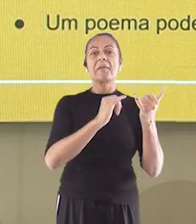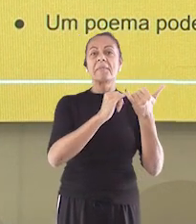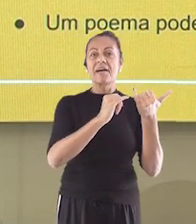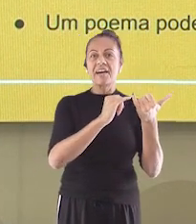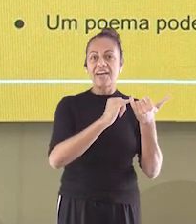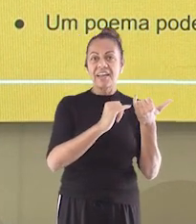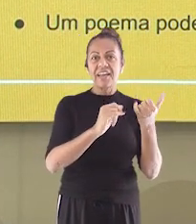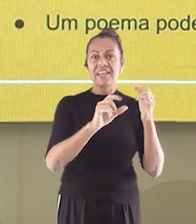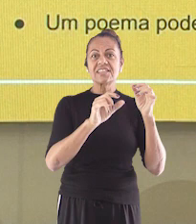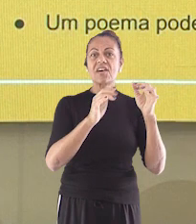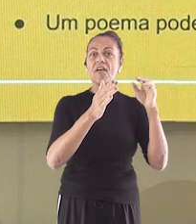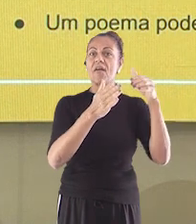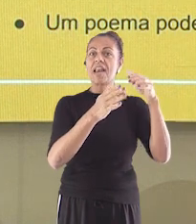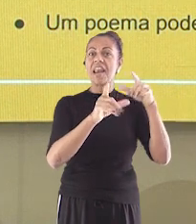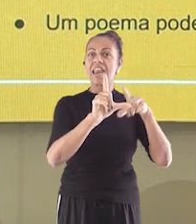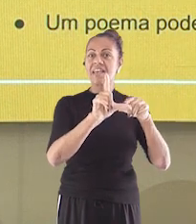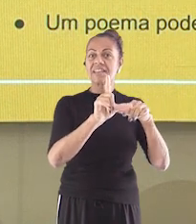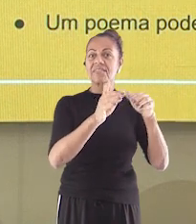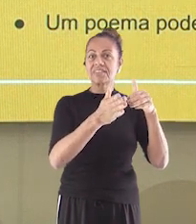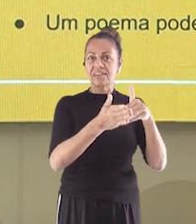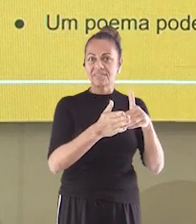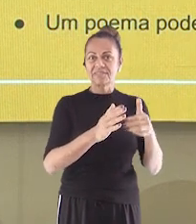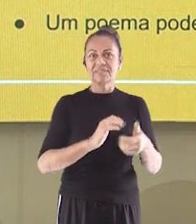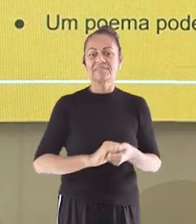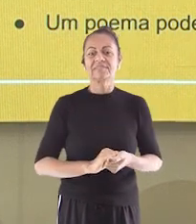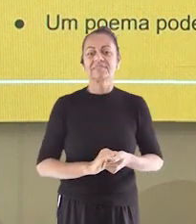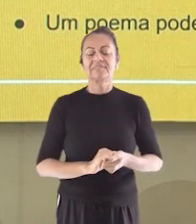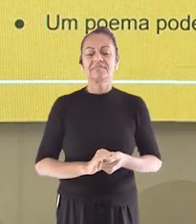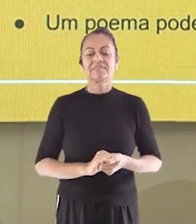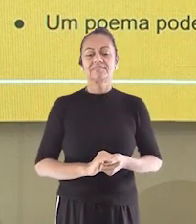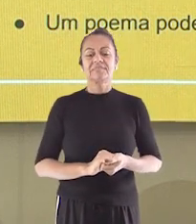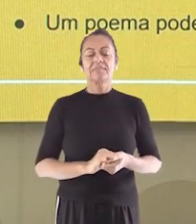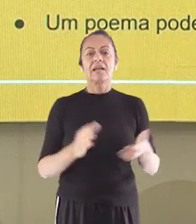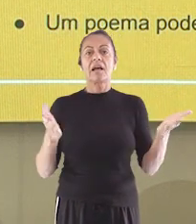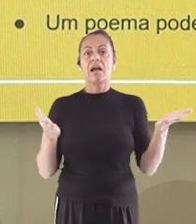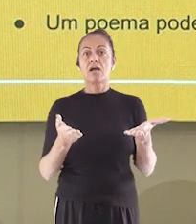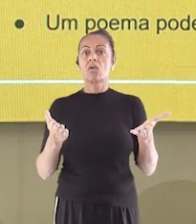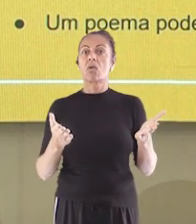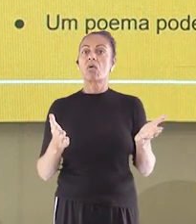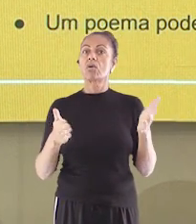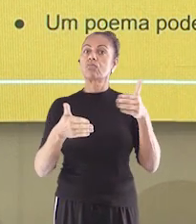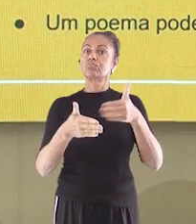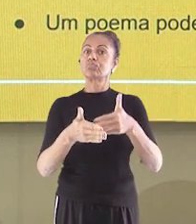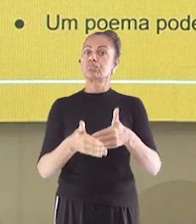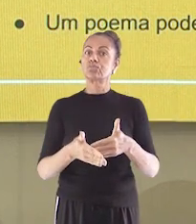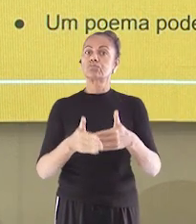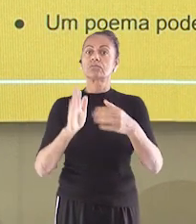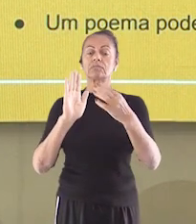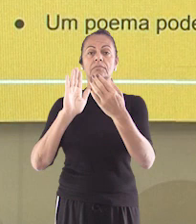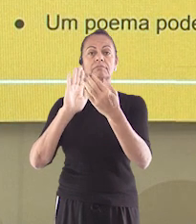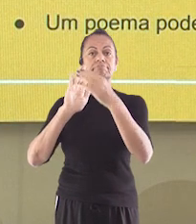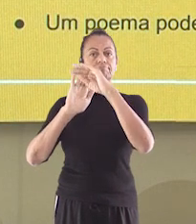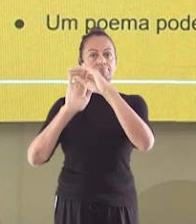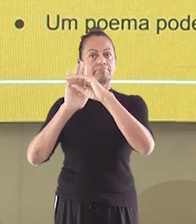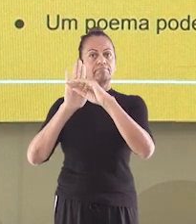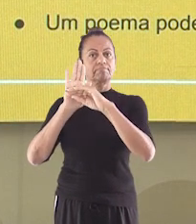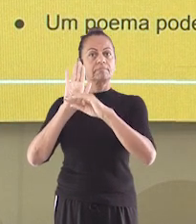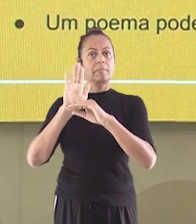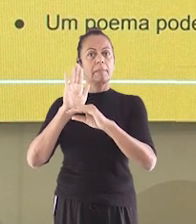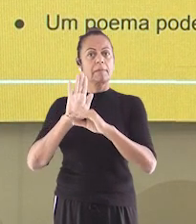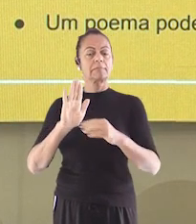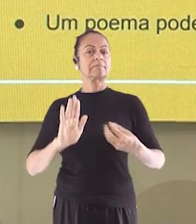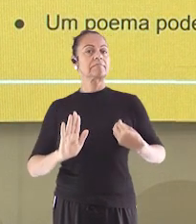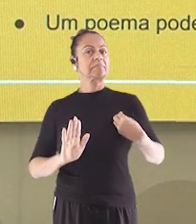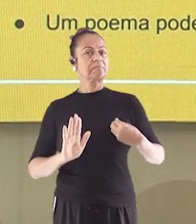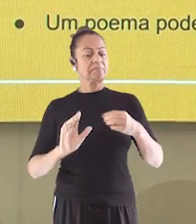palavra. E um poema pode ou não conter rimas. Agora, essa é a última chamada para a lista de